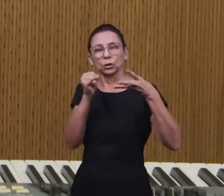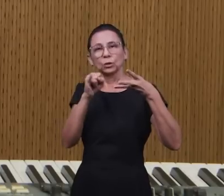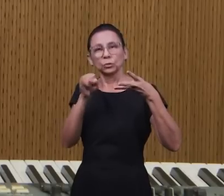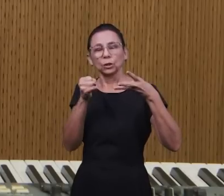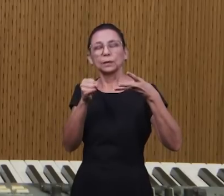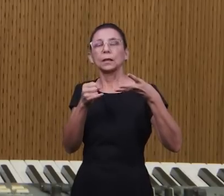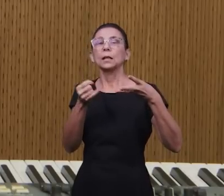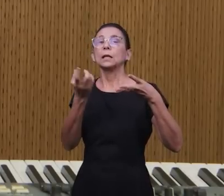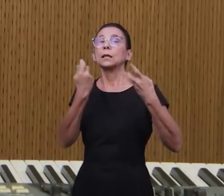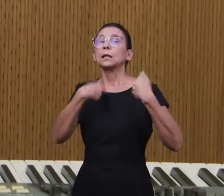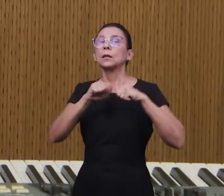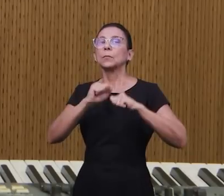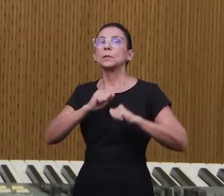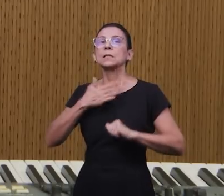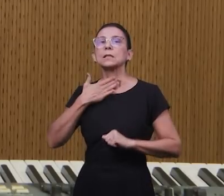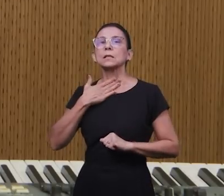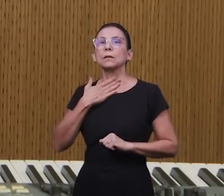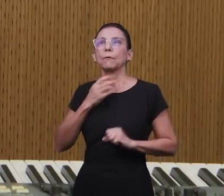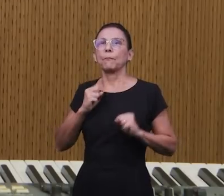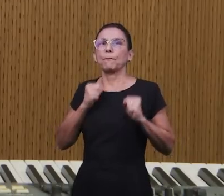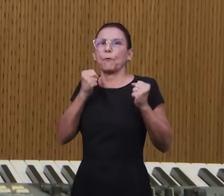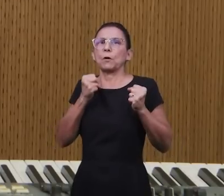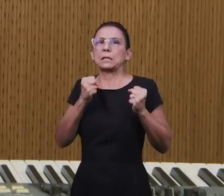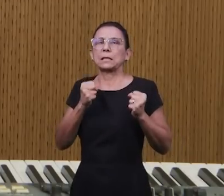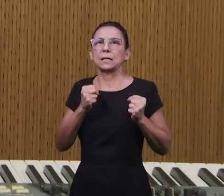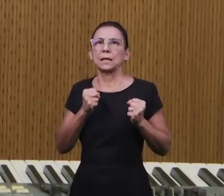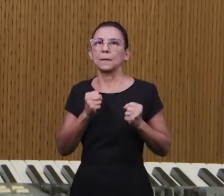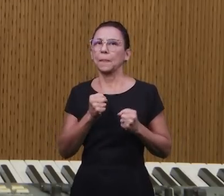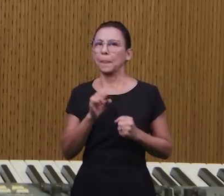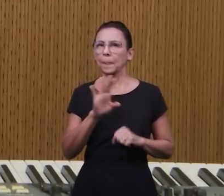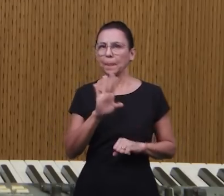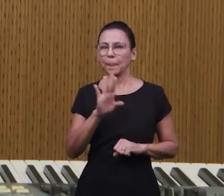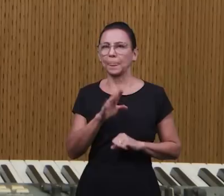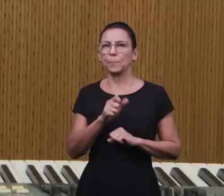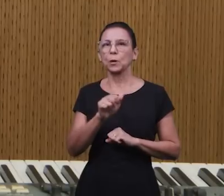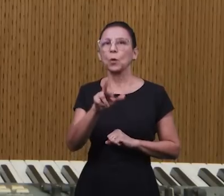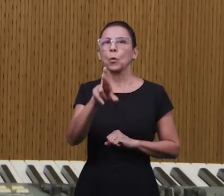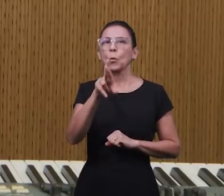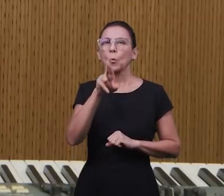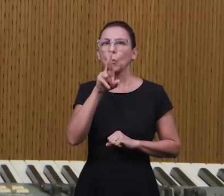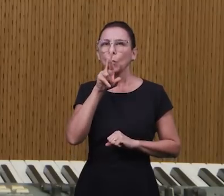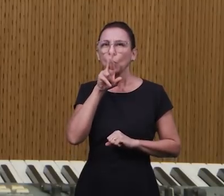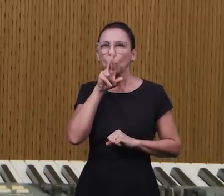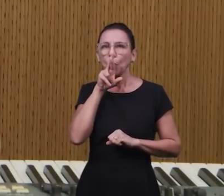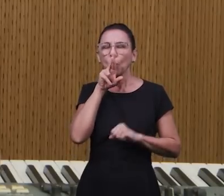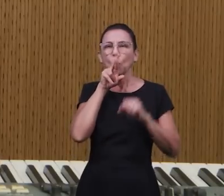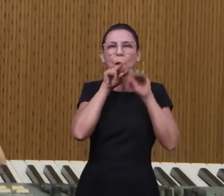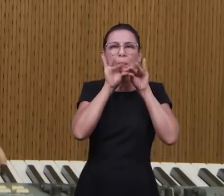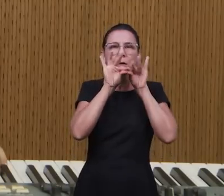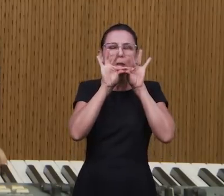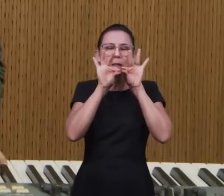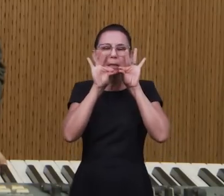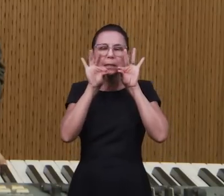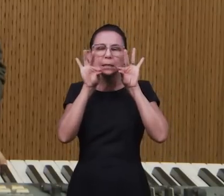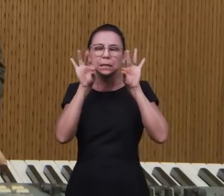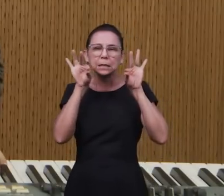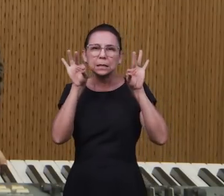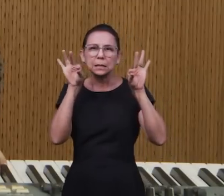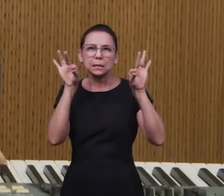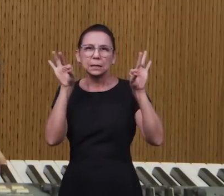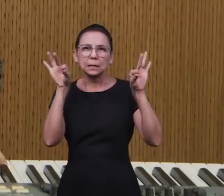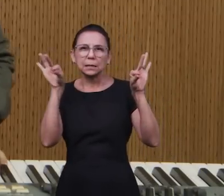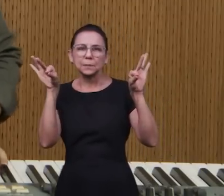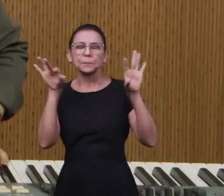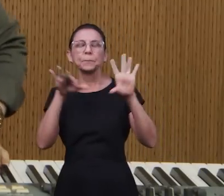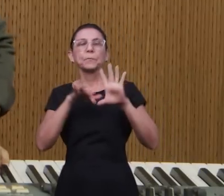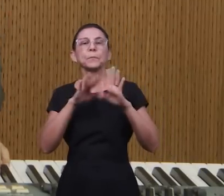quero que você considere um fluxo de ar saindo bem contínuo no meio dessa consoante, ok? O